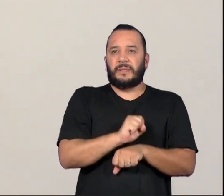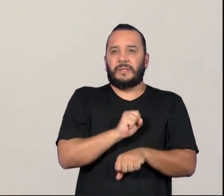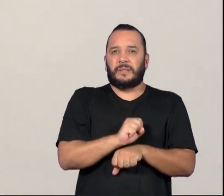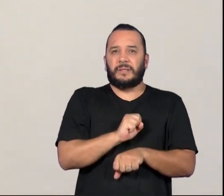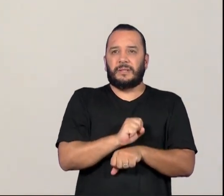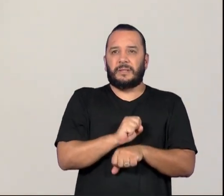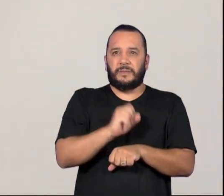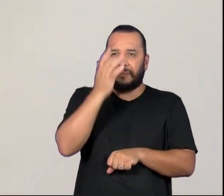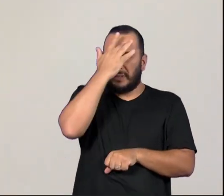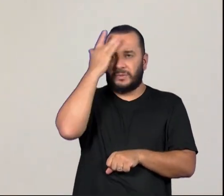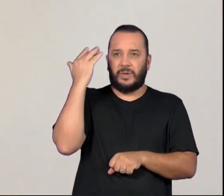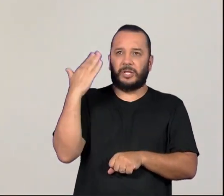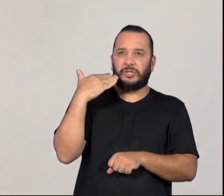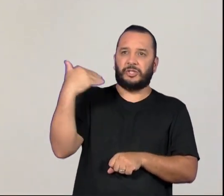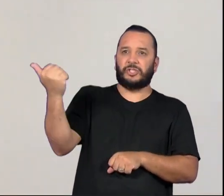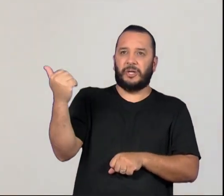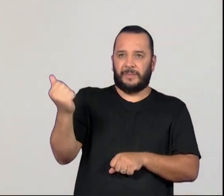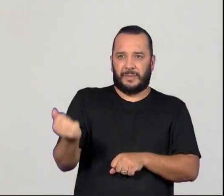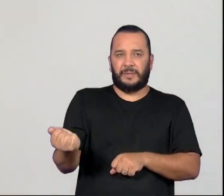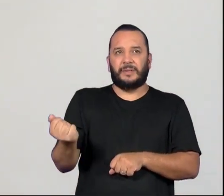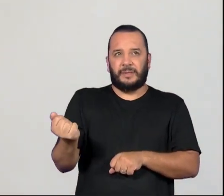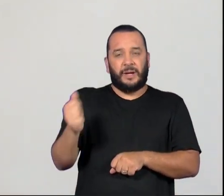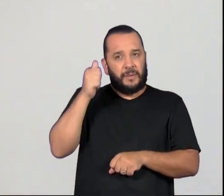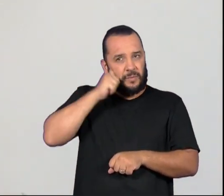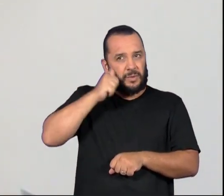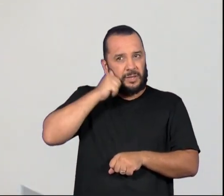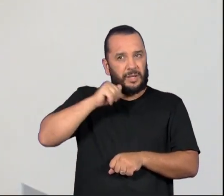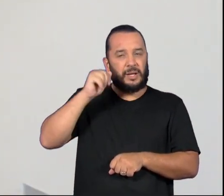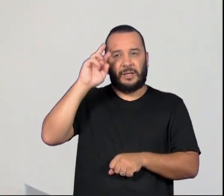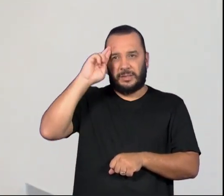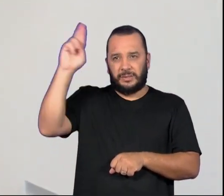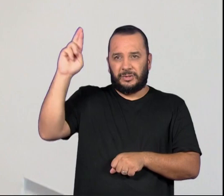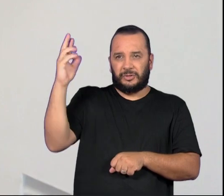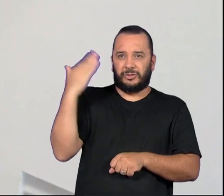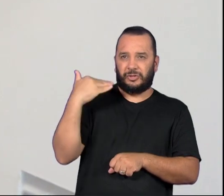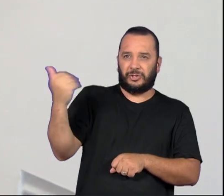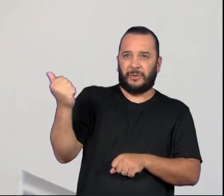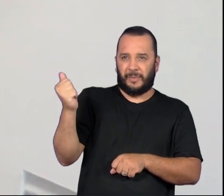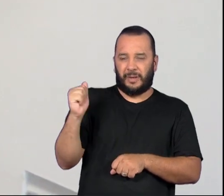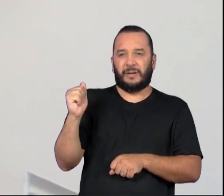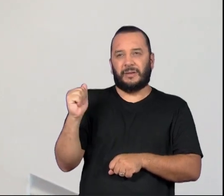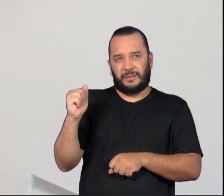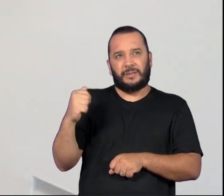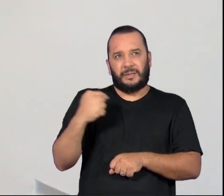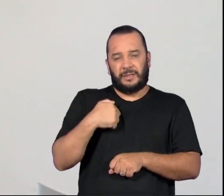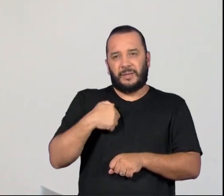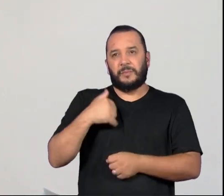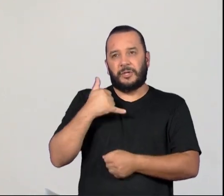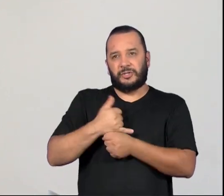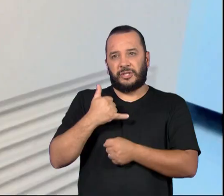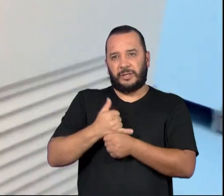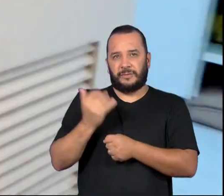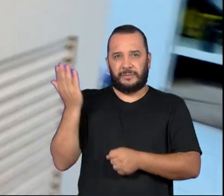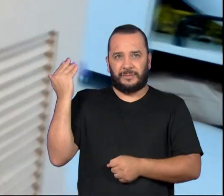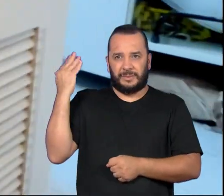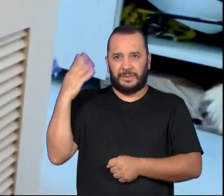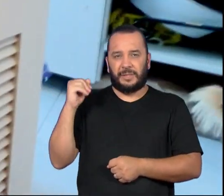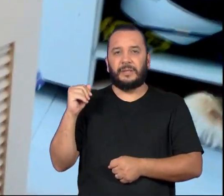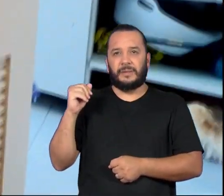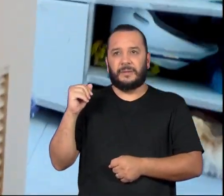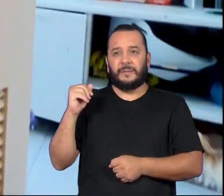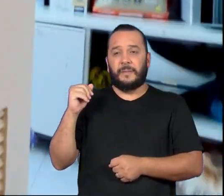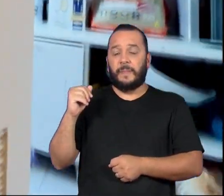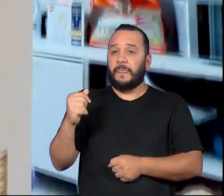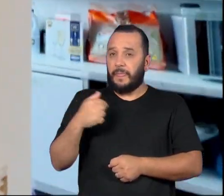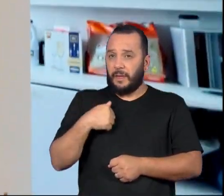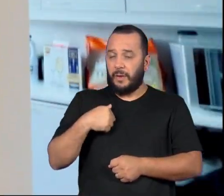chamado da paciente, né, da senhora, que também era era minha patroa na época. Quando eu